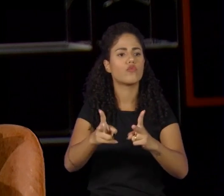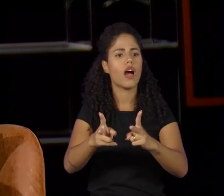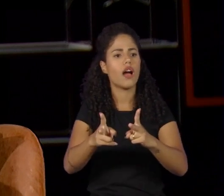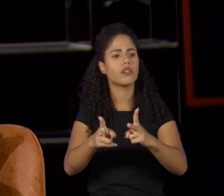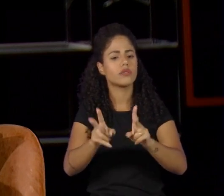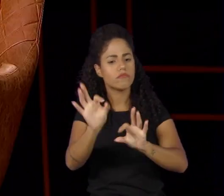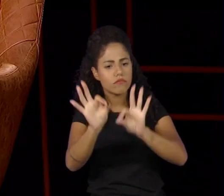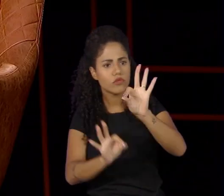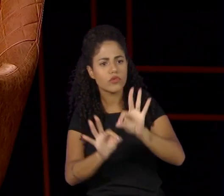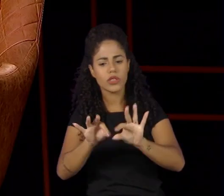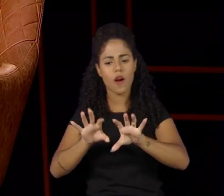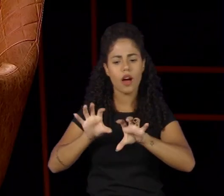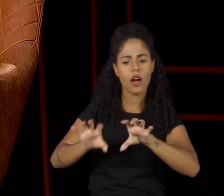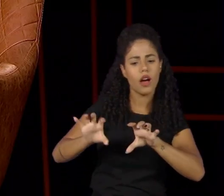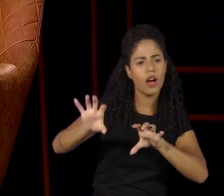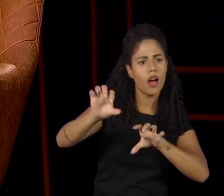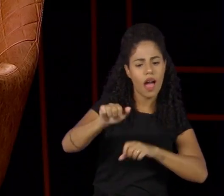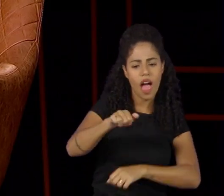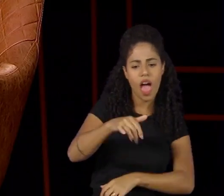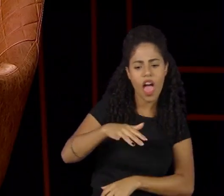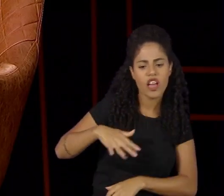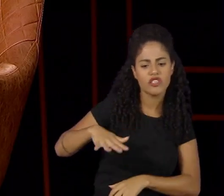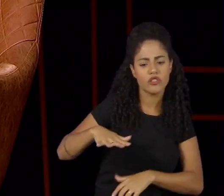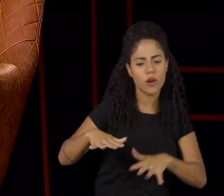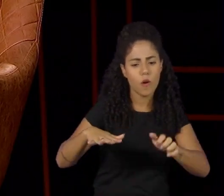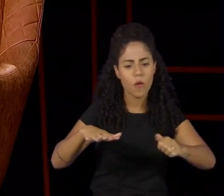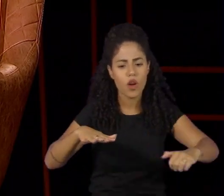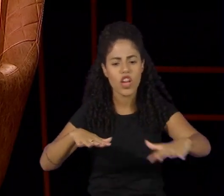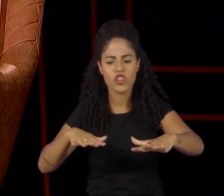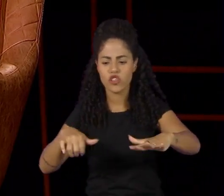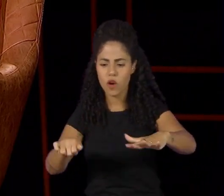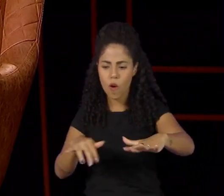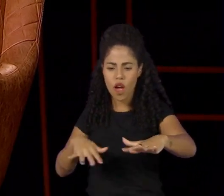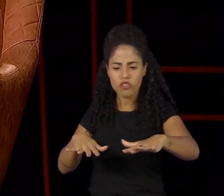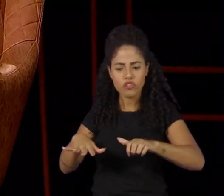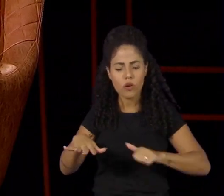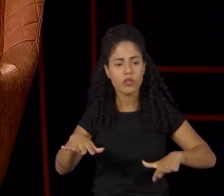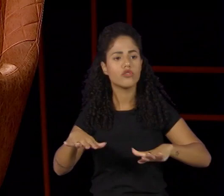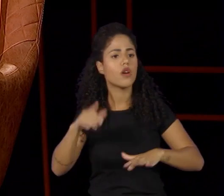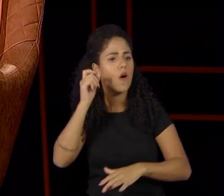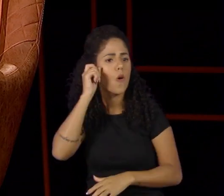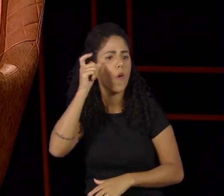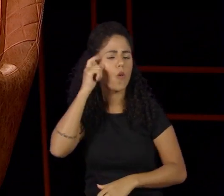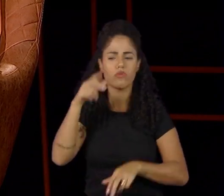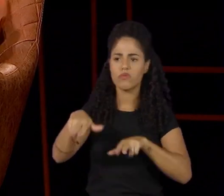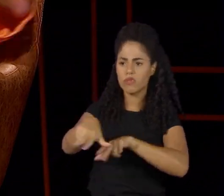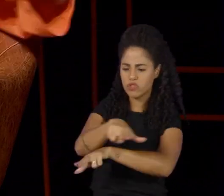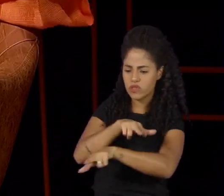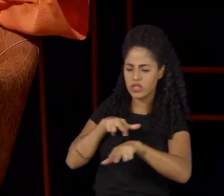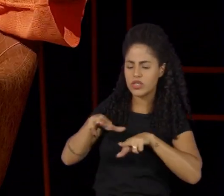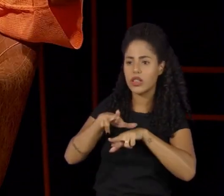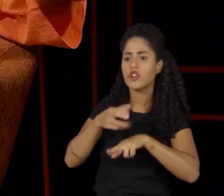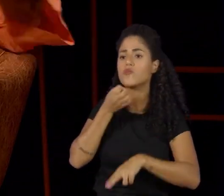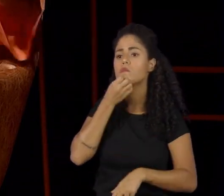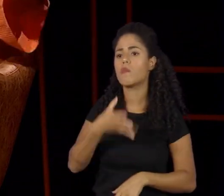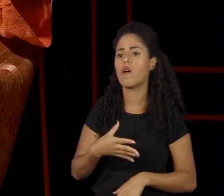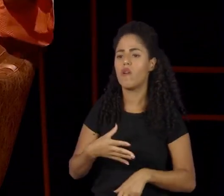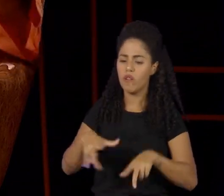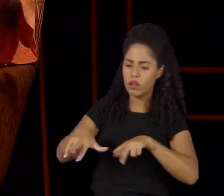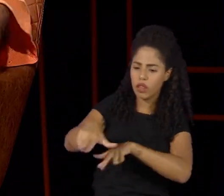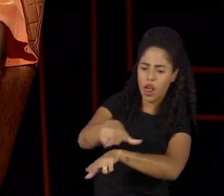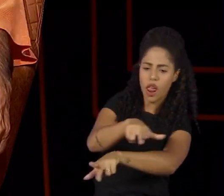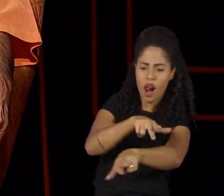né? Sim, cara, porque o país é lindo, o país é rico culturalmente, a diversidade cultural que tem de ponta a ponta é uma